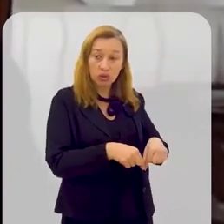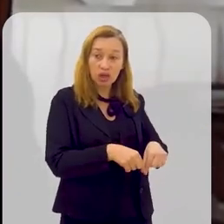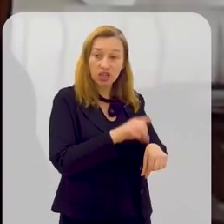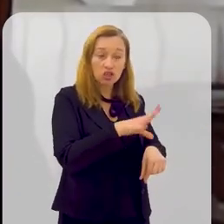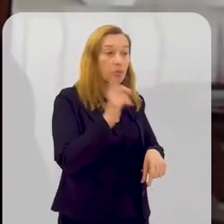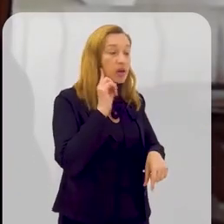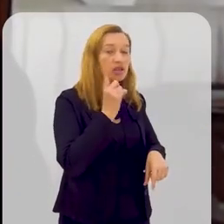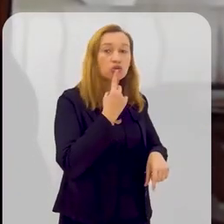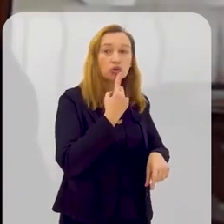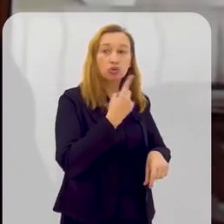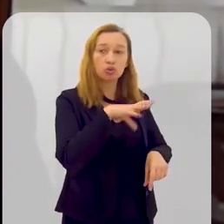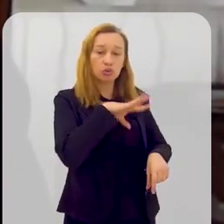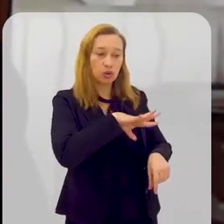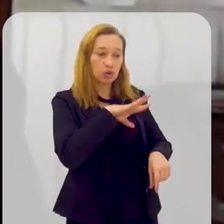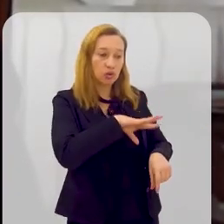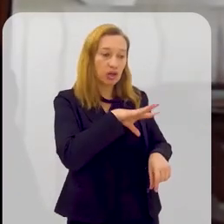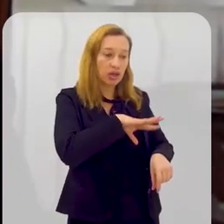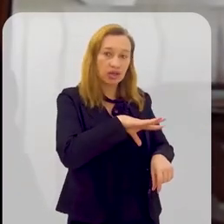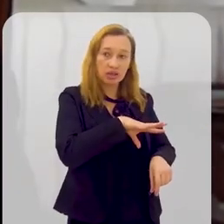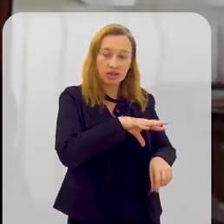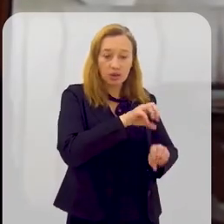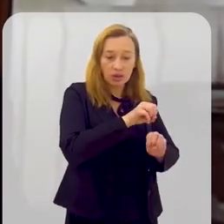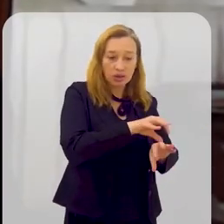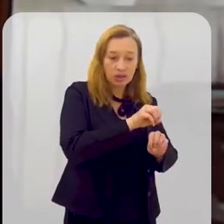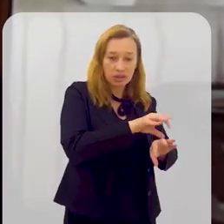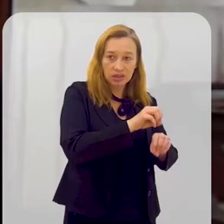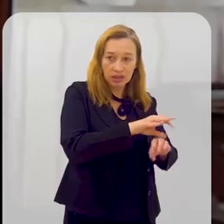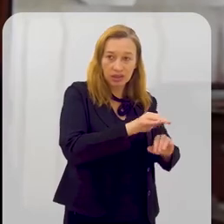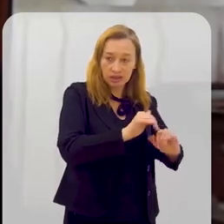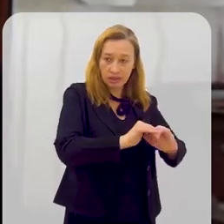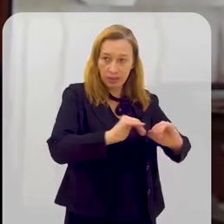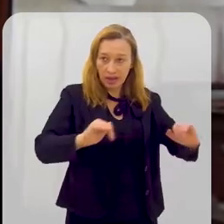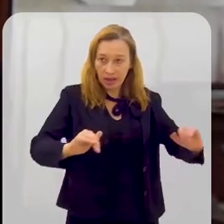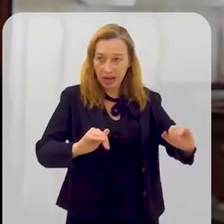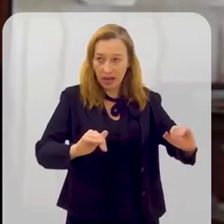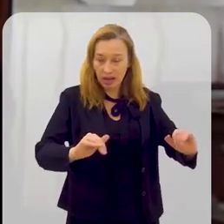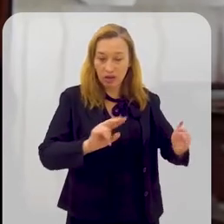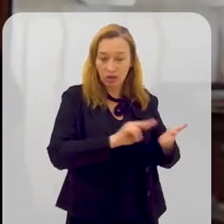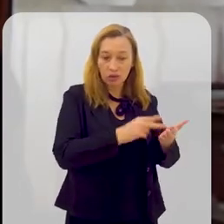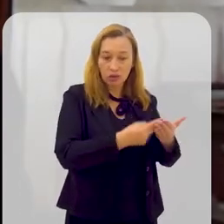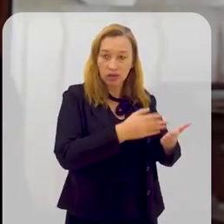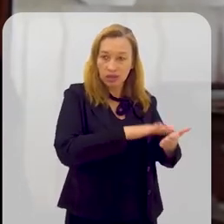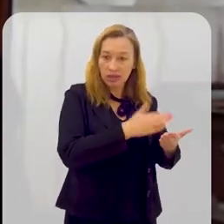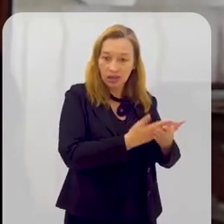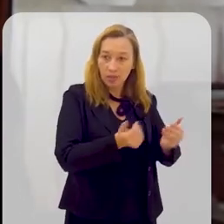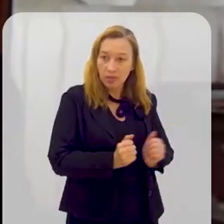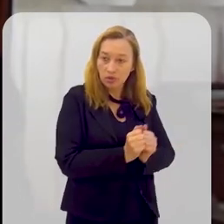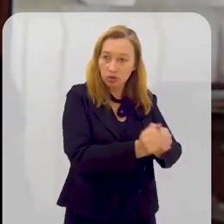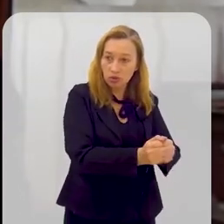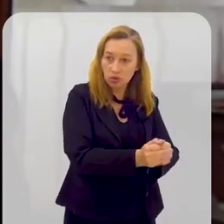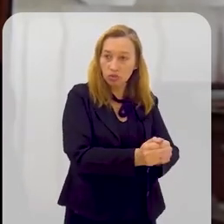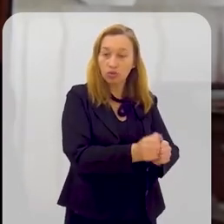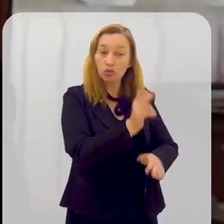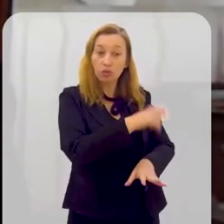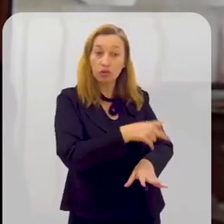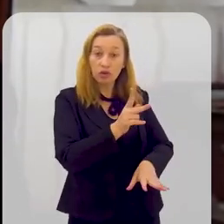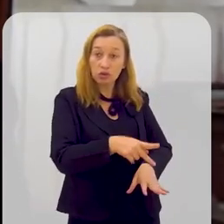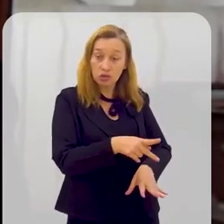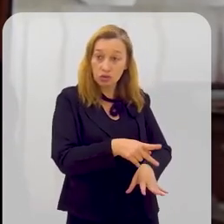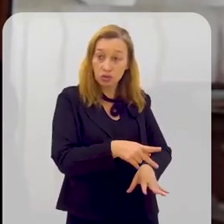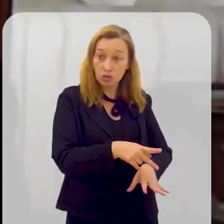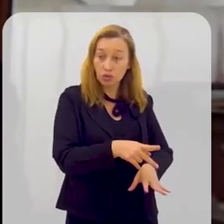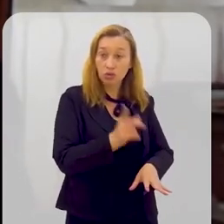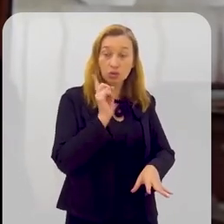mas a aula de português a professora tem uma aula separada com um intérprete ajudando ou com